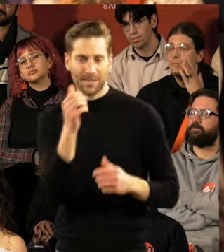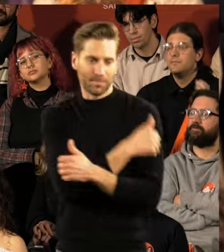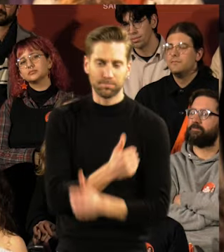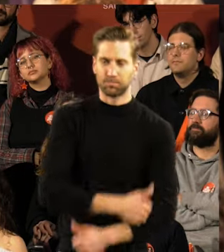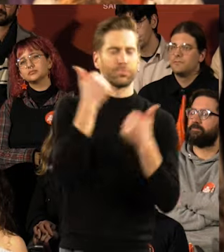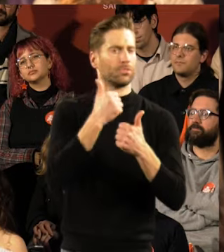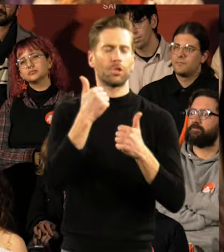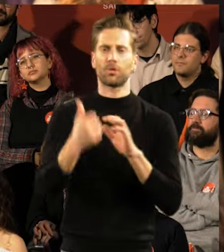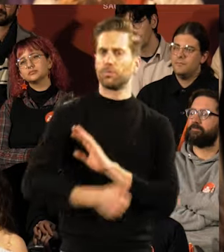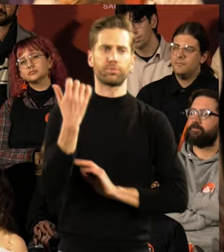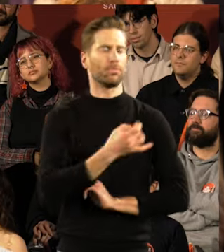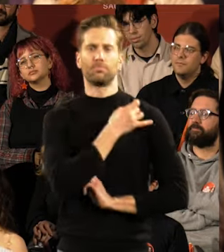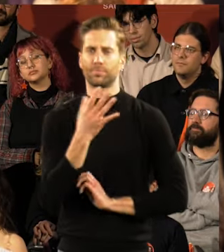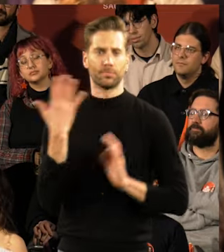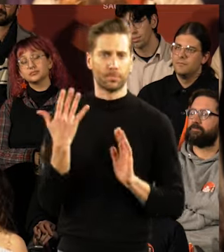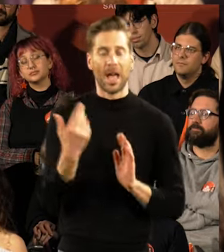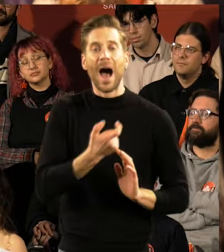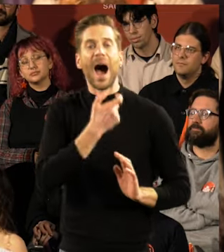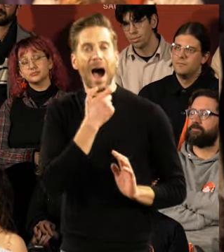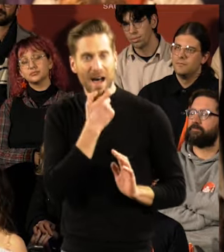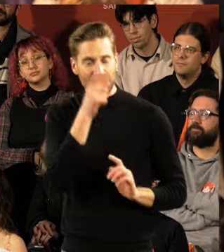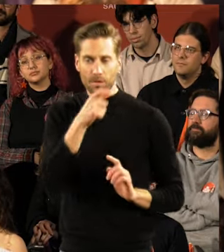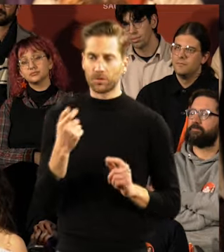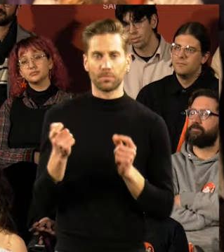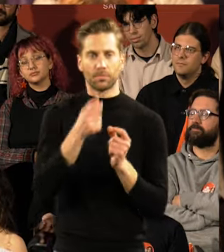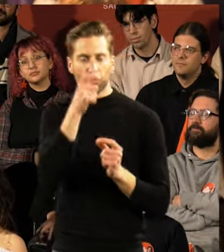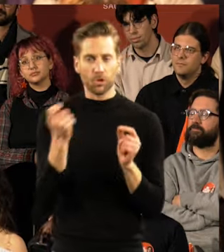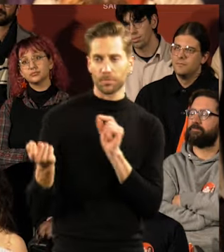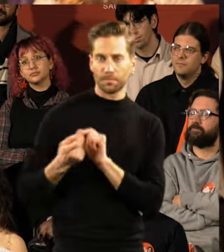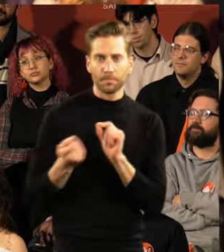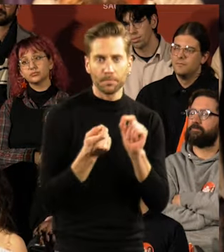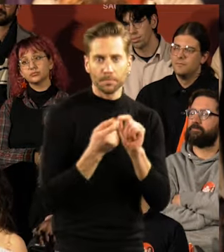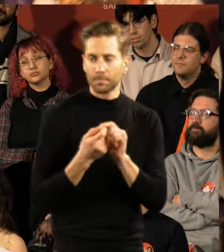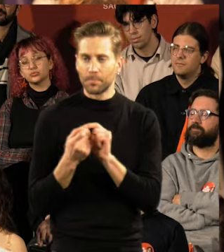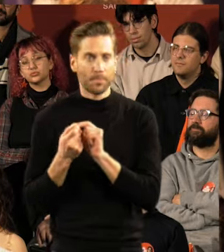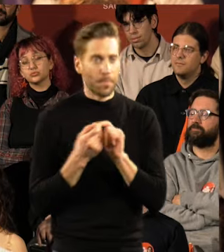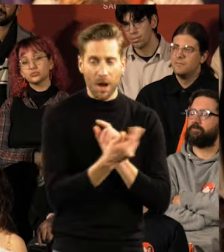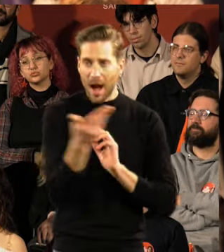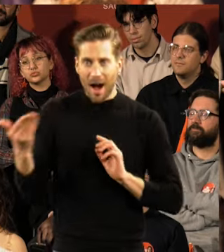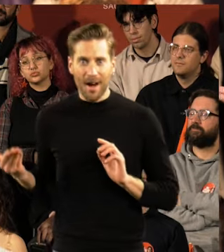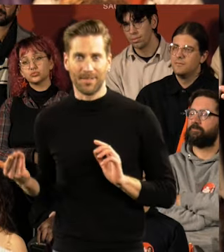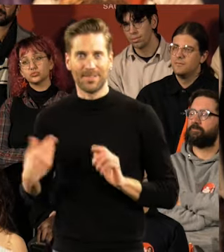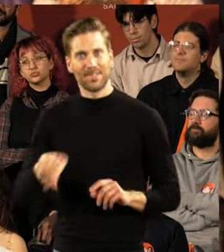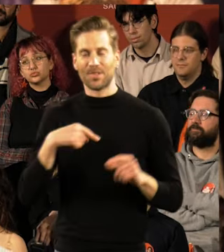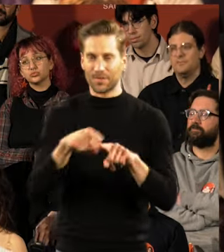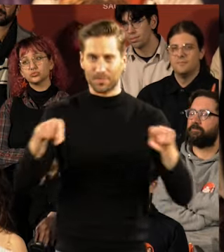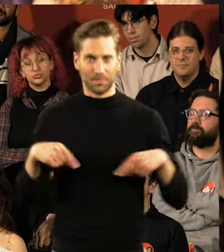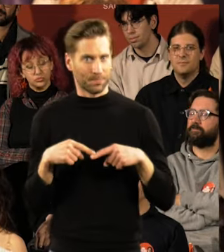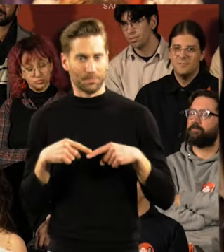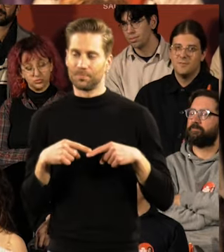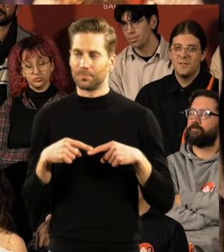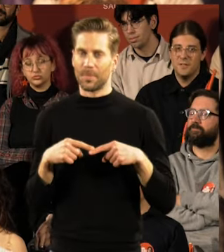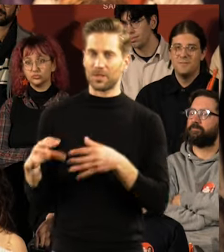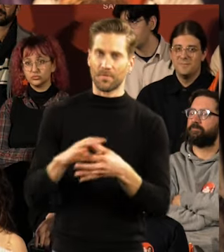cidades são melhores quando estamos perto umas das outras e uns dos outros e quando podemos partilhar o espaço em